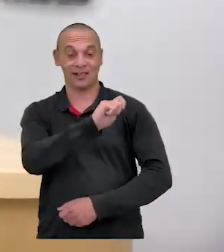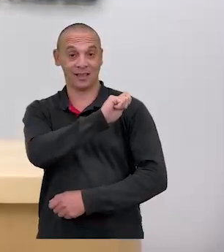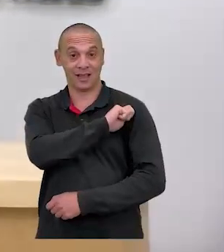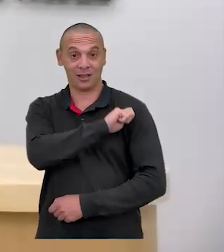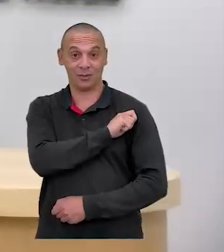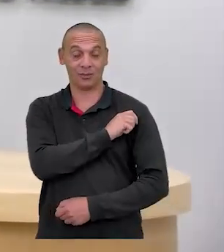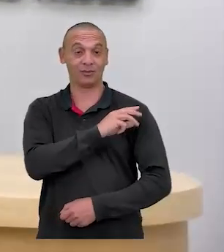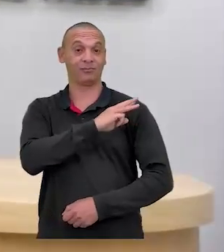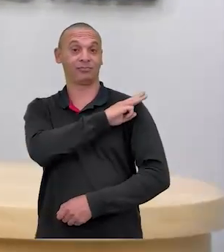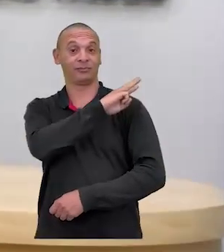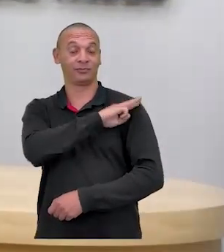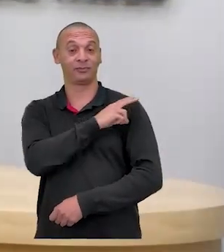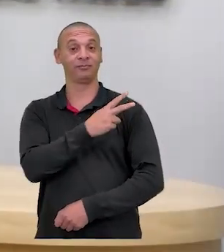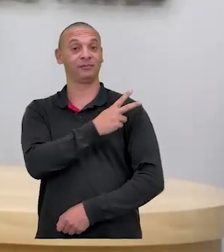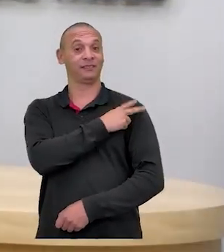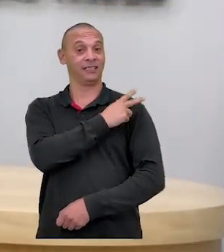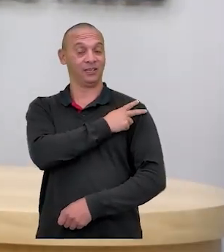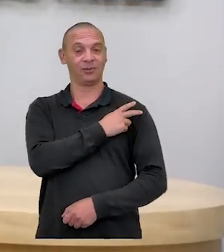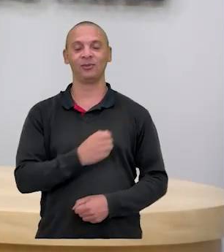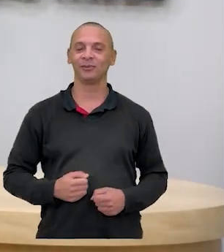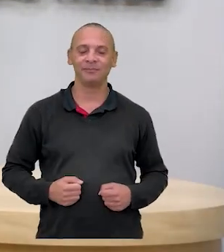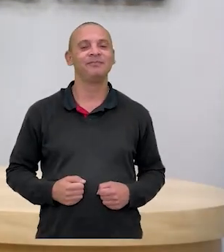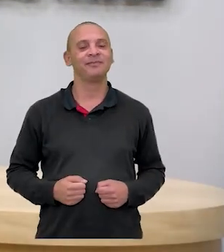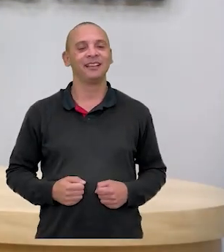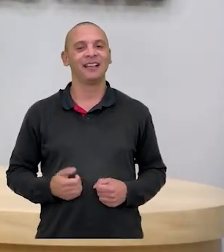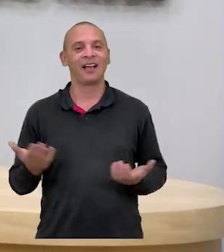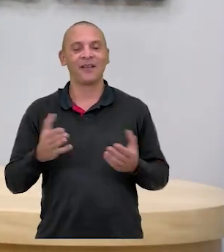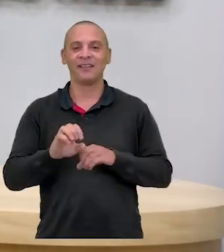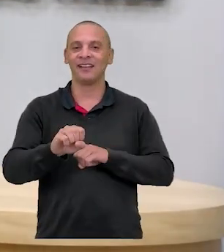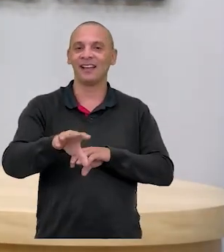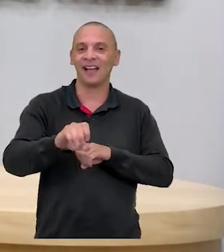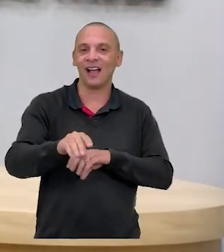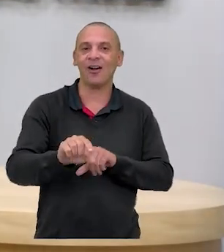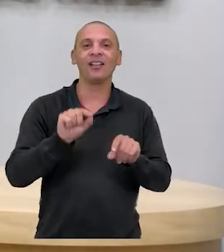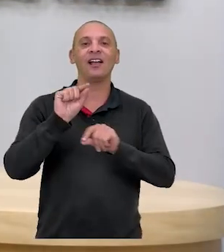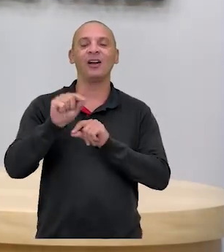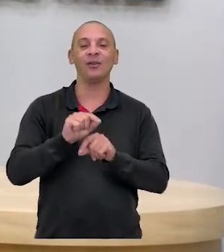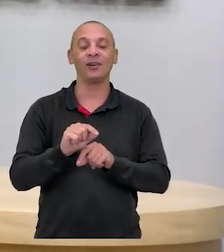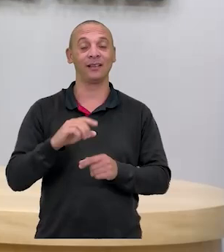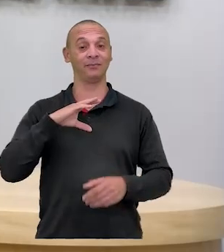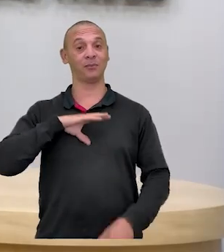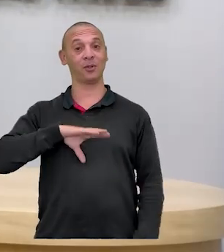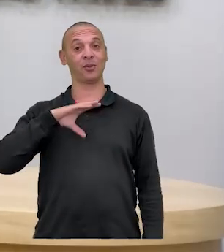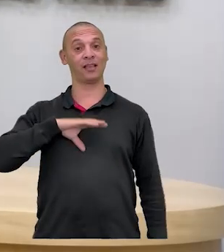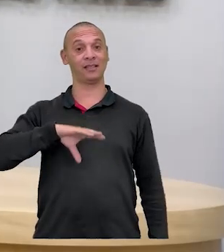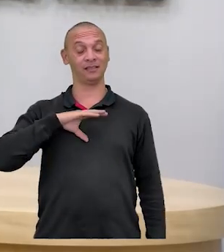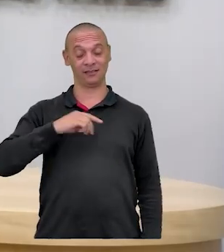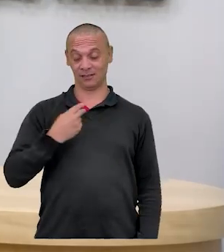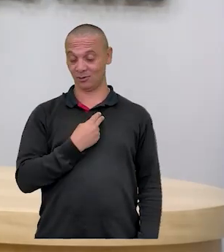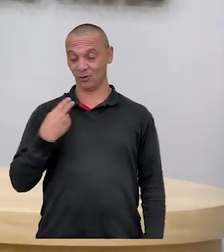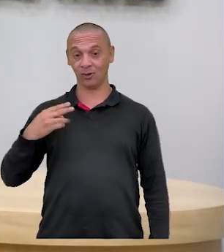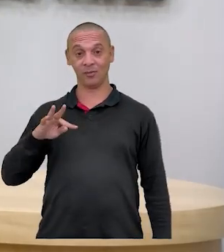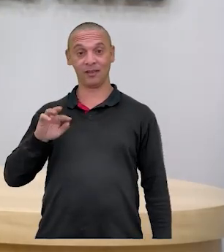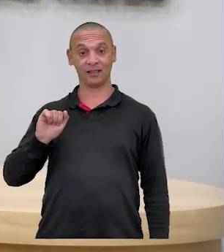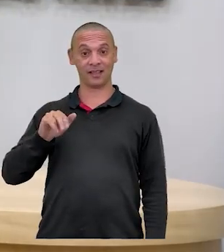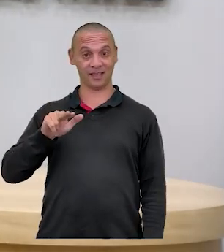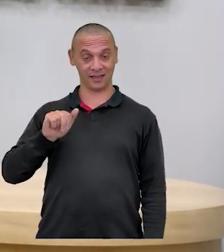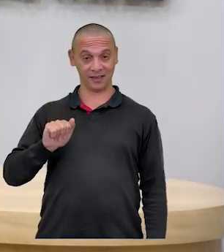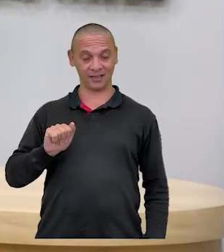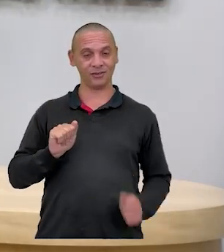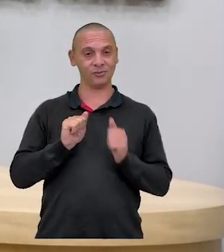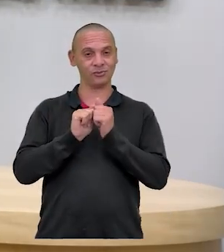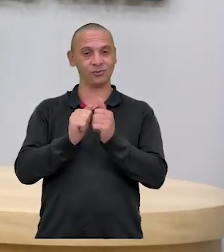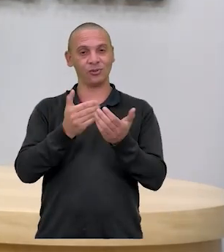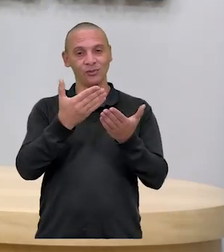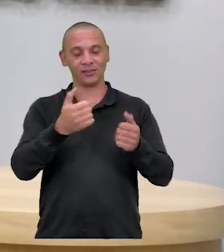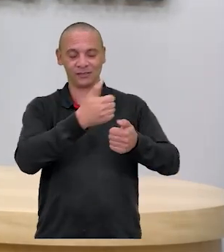da segunda série do ensino médio, vamos a mais uma aula de língua portuguesa. Eu sou a professora Tayane e estarei acompanhando